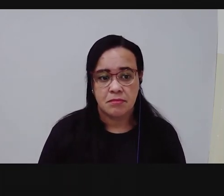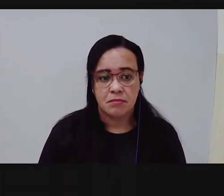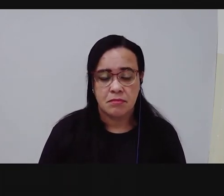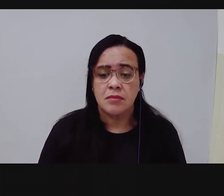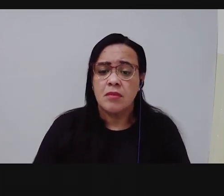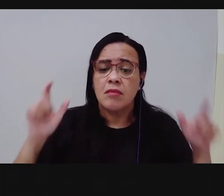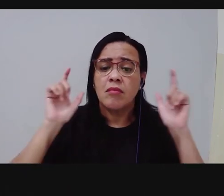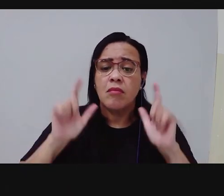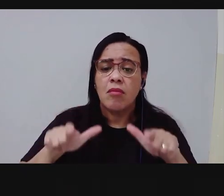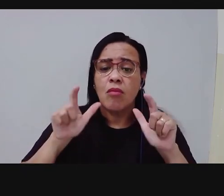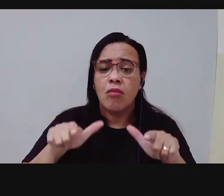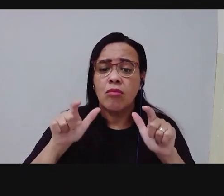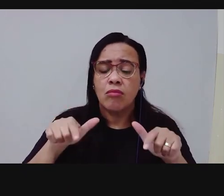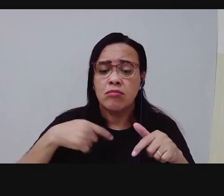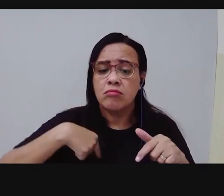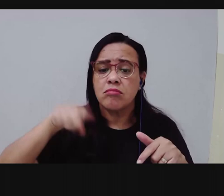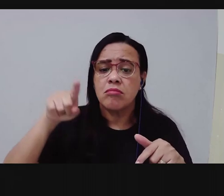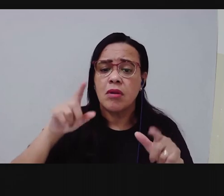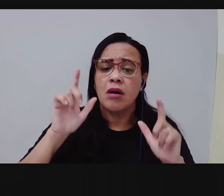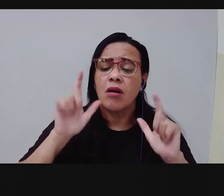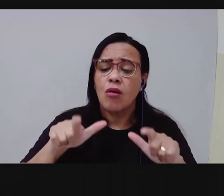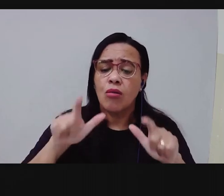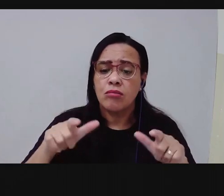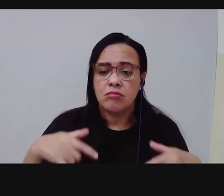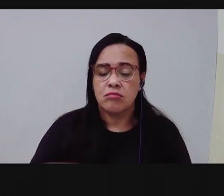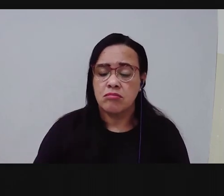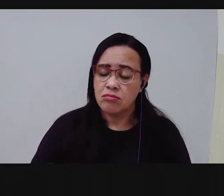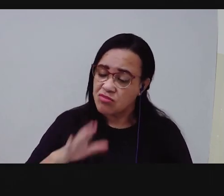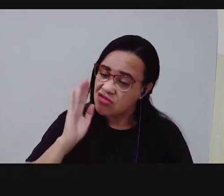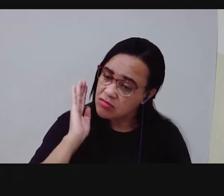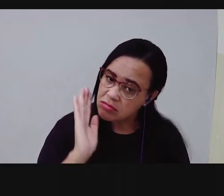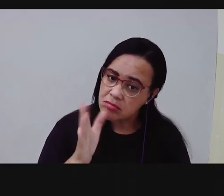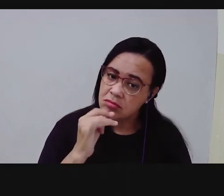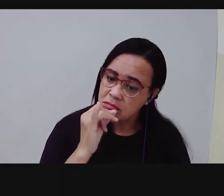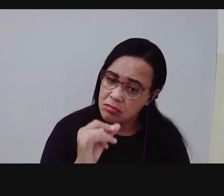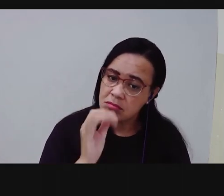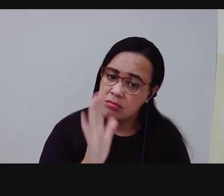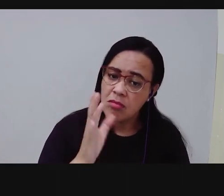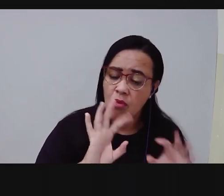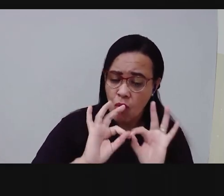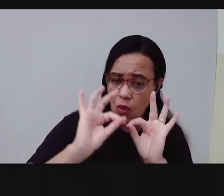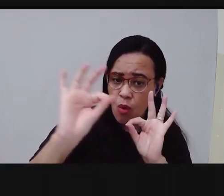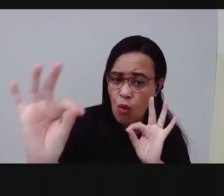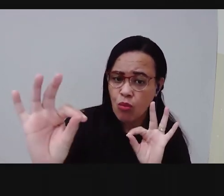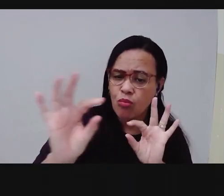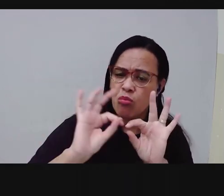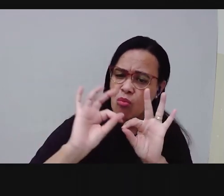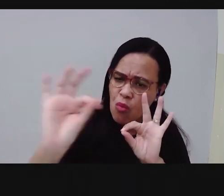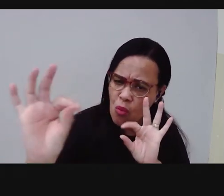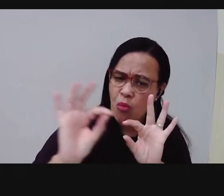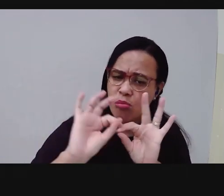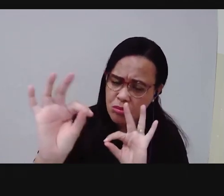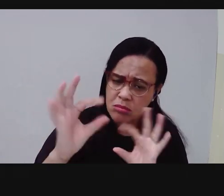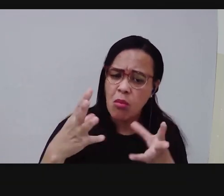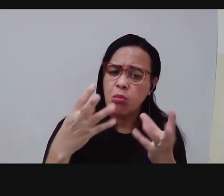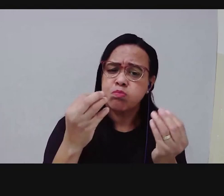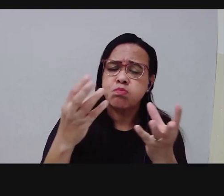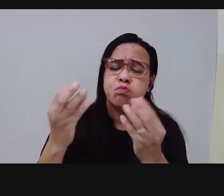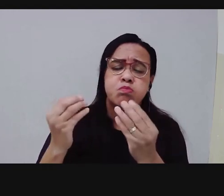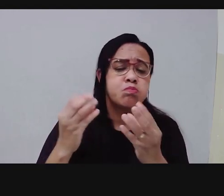Para onde? Eu já disse para você: Para longe. Muito, muito longe